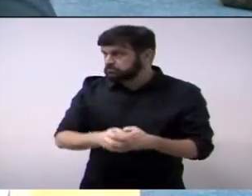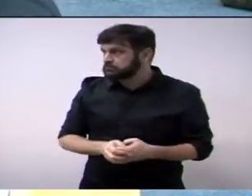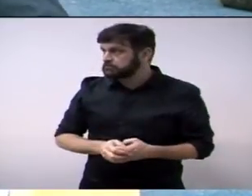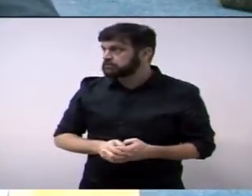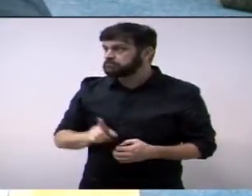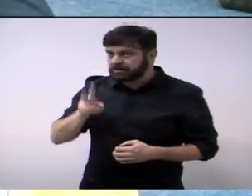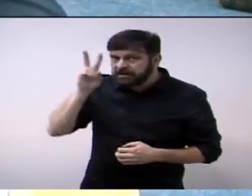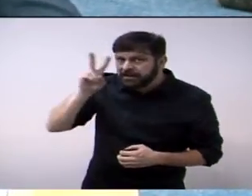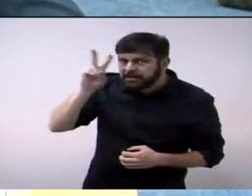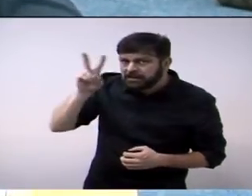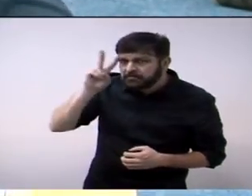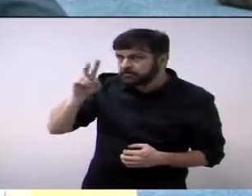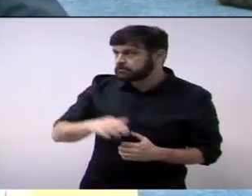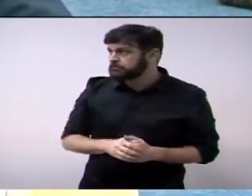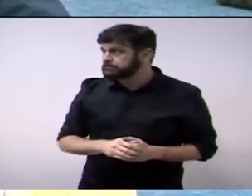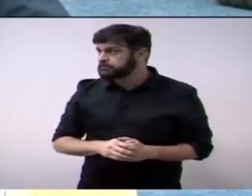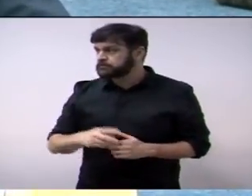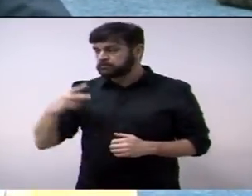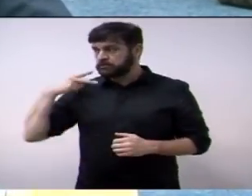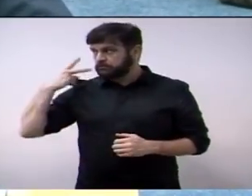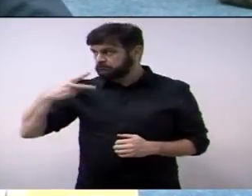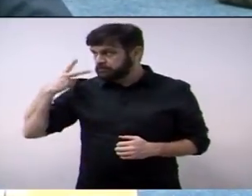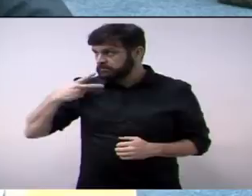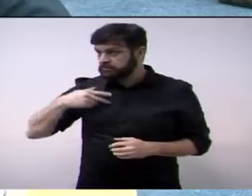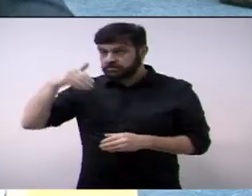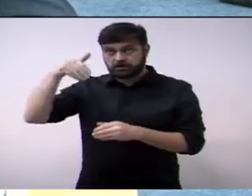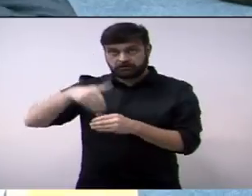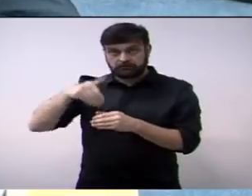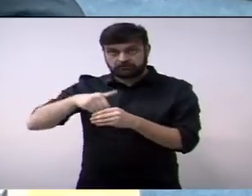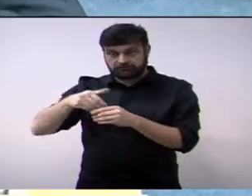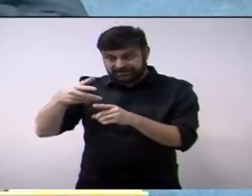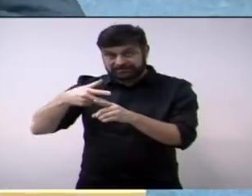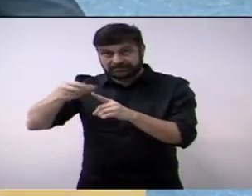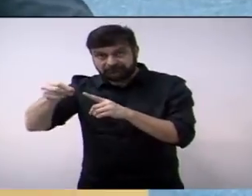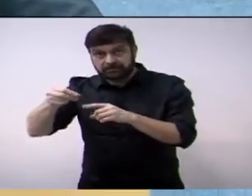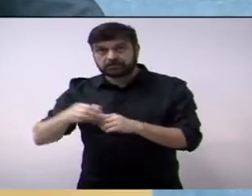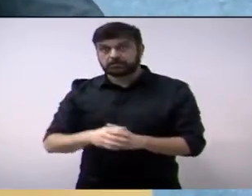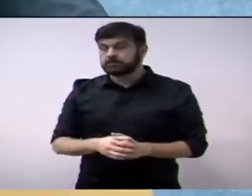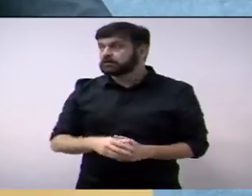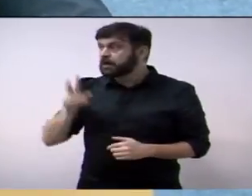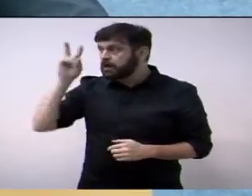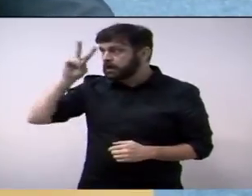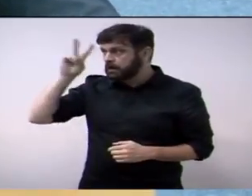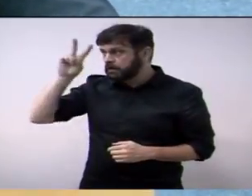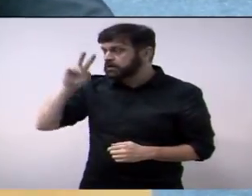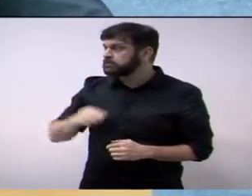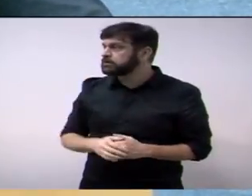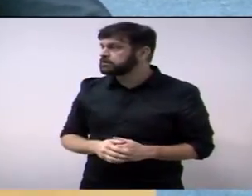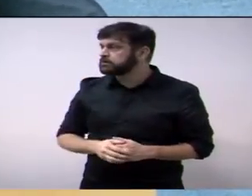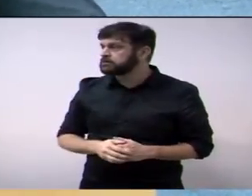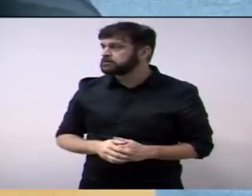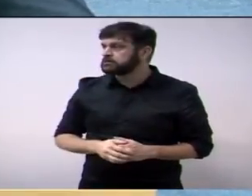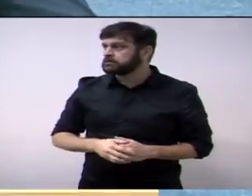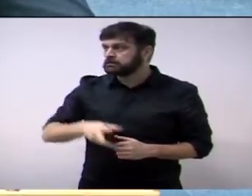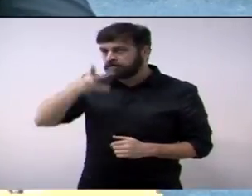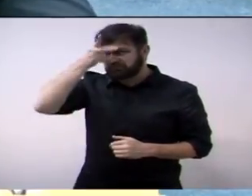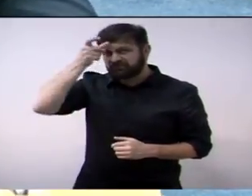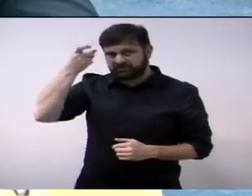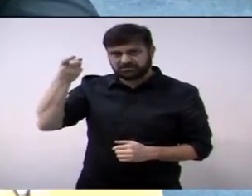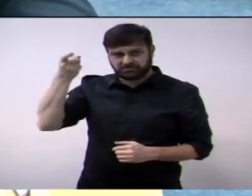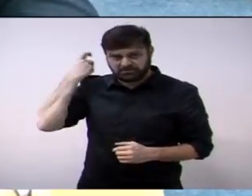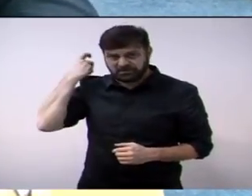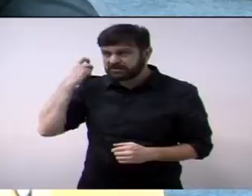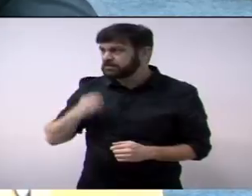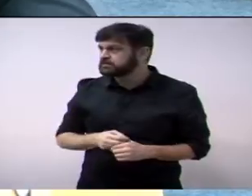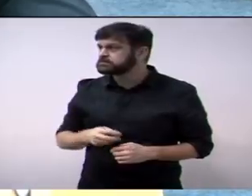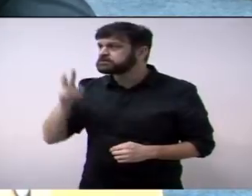senhor lembra, né? Os demais colegas reeleitos lembram que quando... e não só da gestão da legislatura